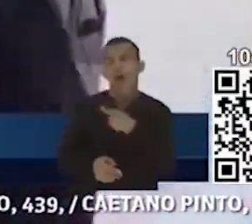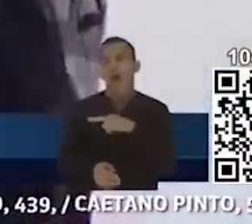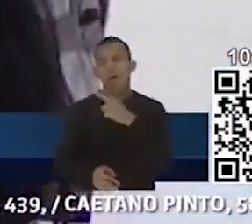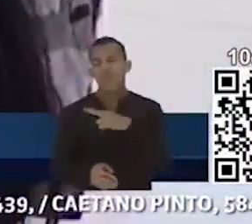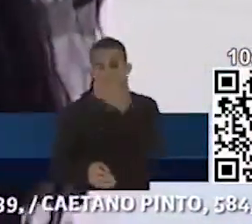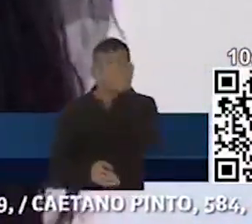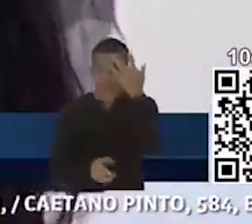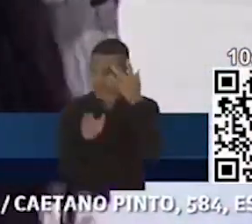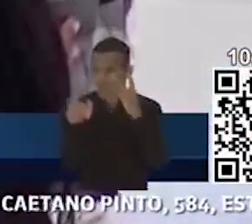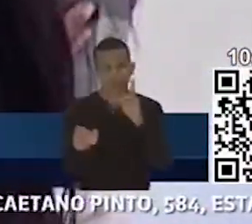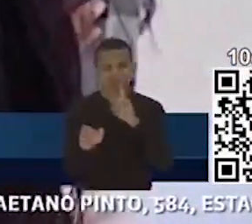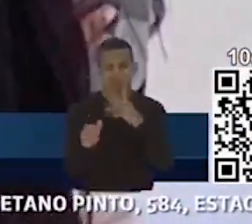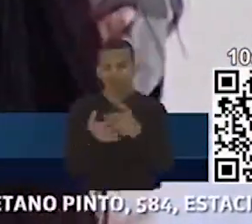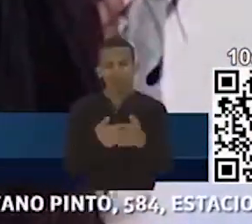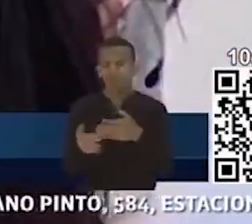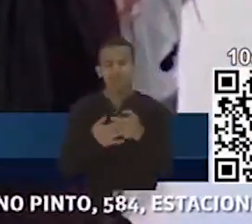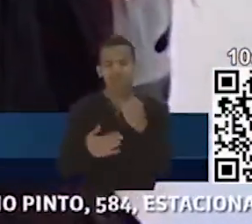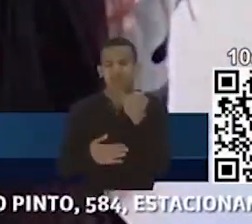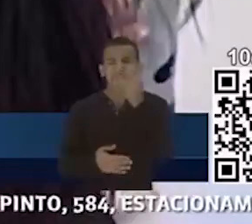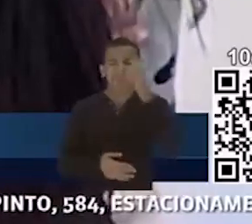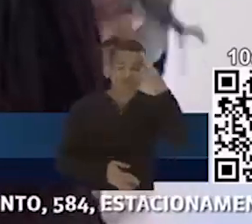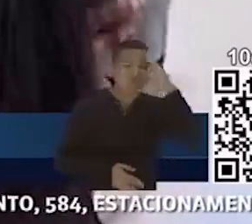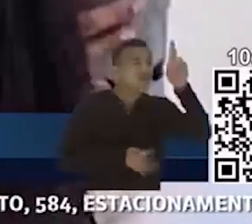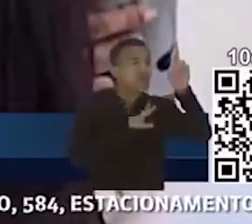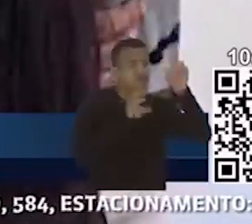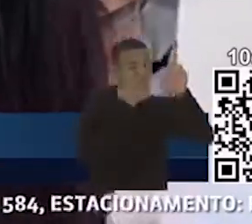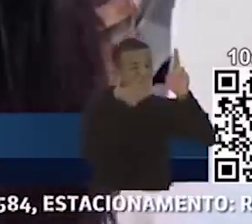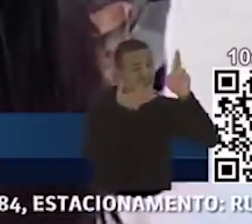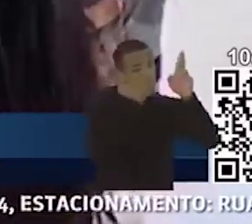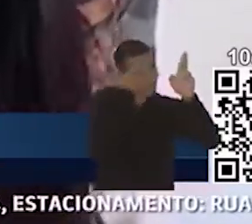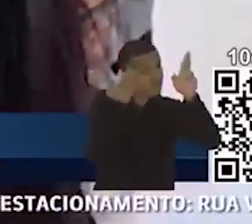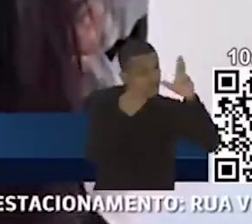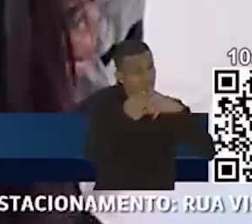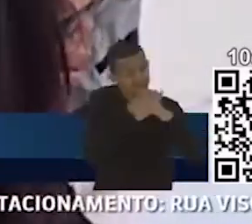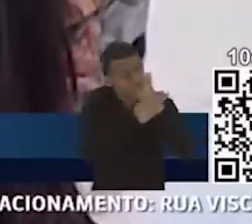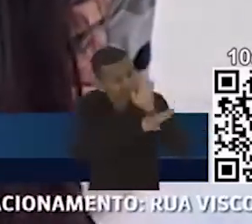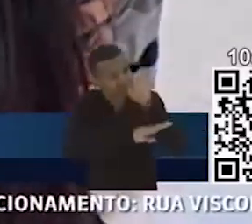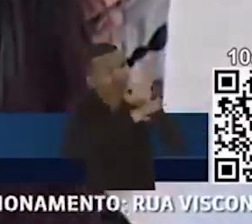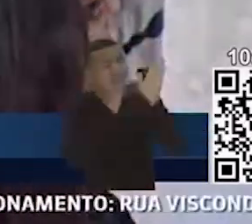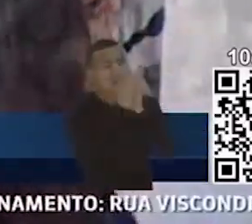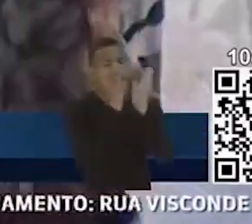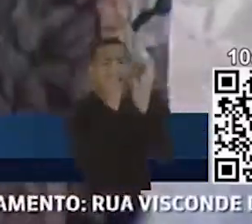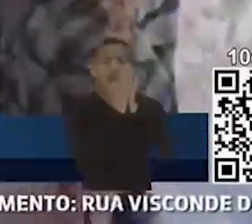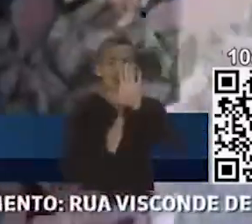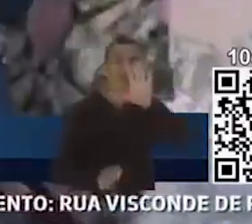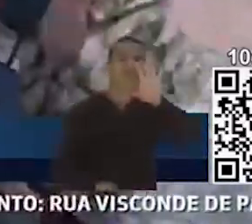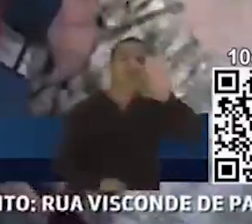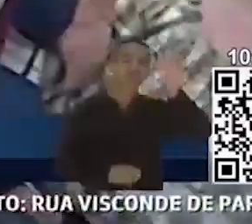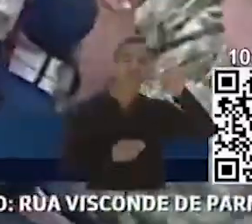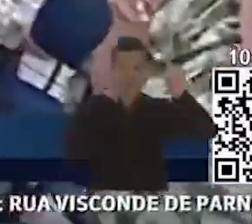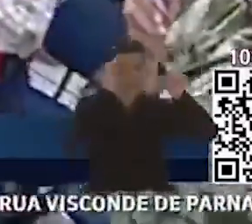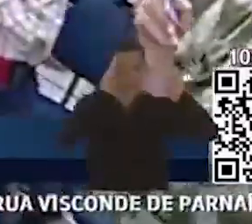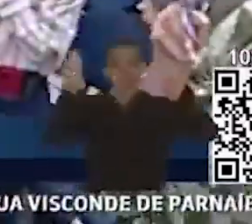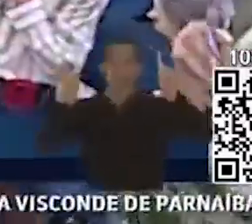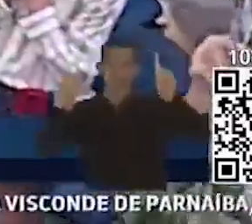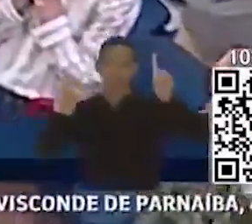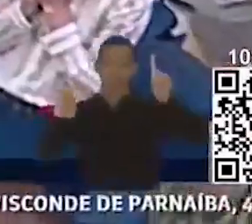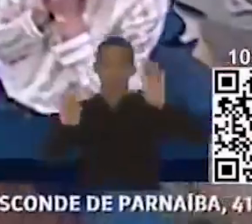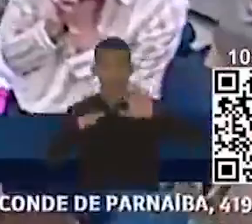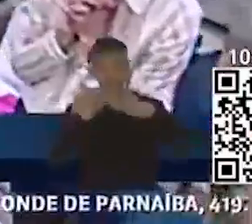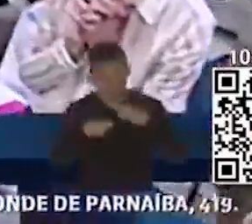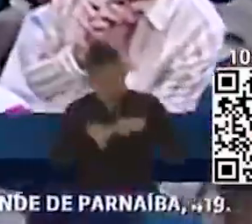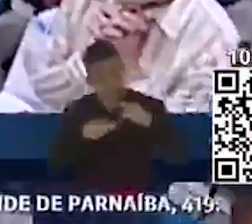não. O Senhor só quer que essa pessoa Te busque, Te clame. Então atende, nós Te